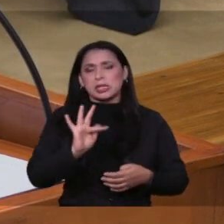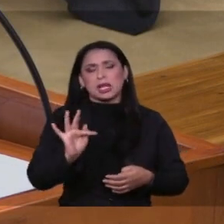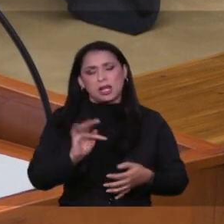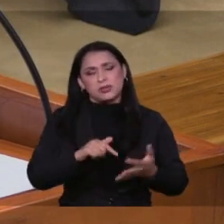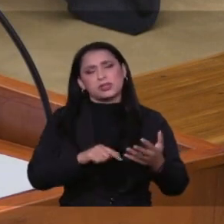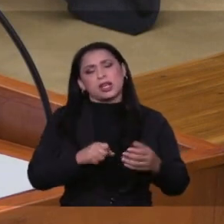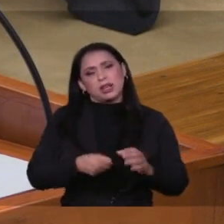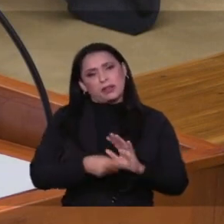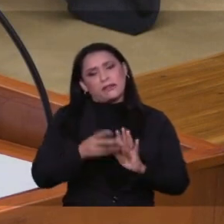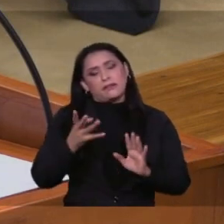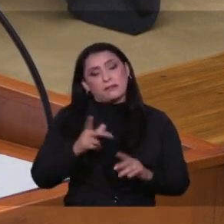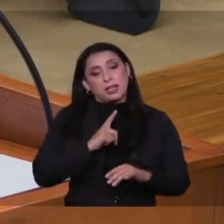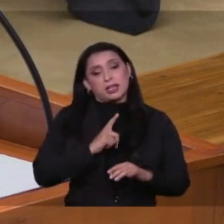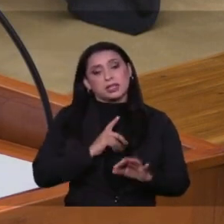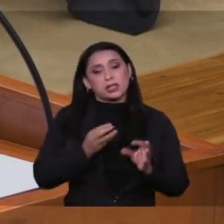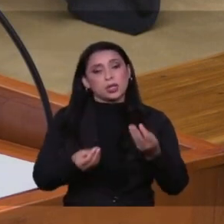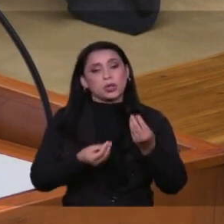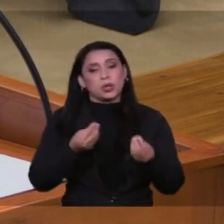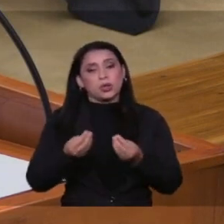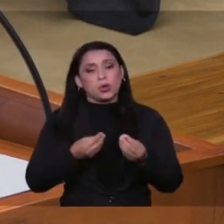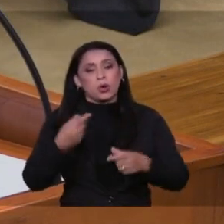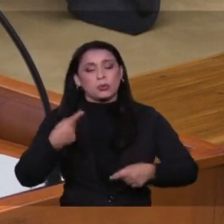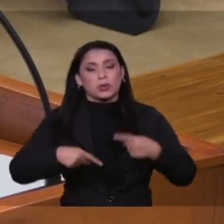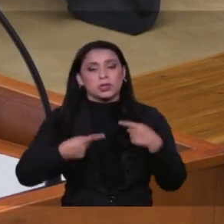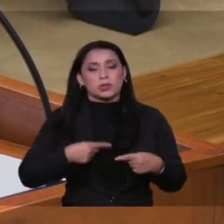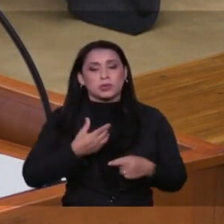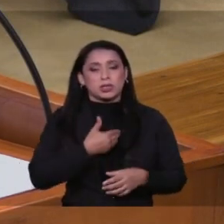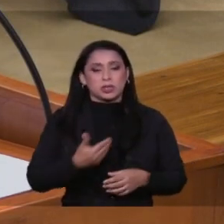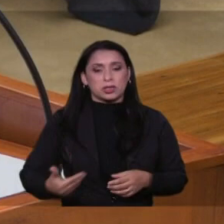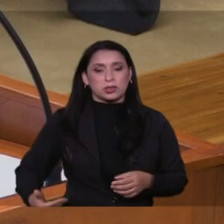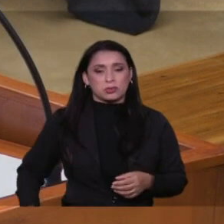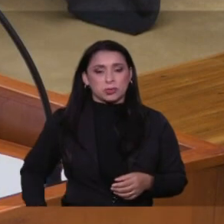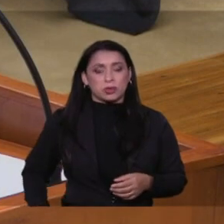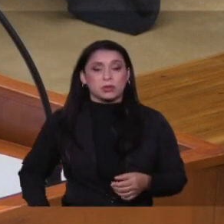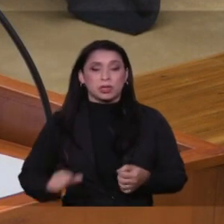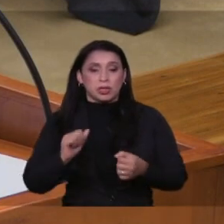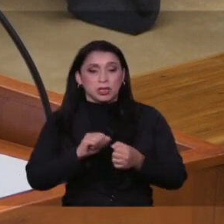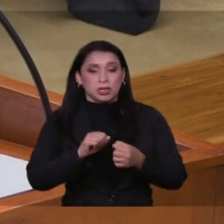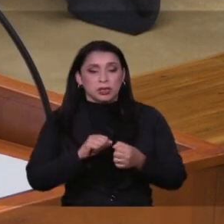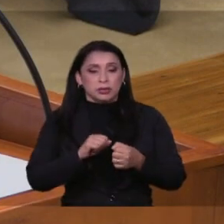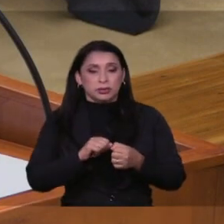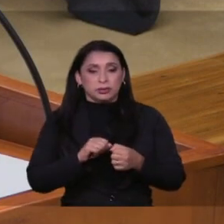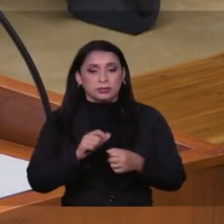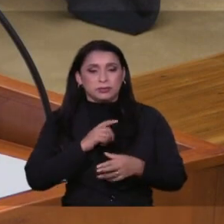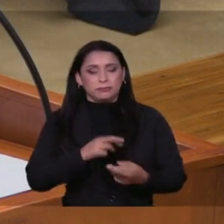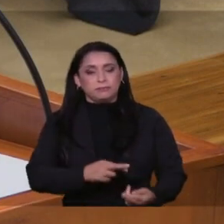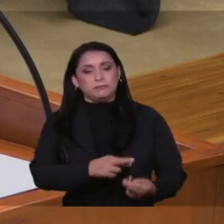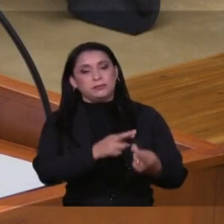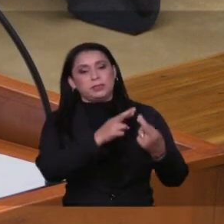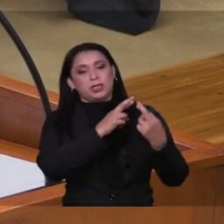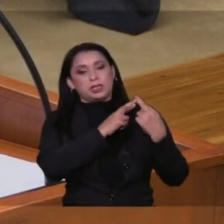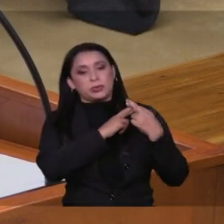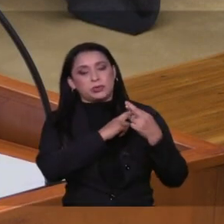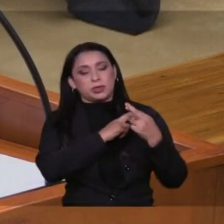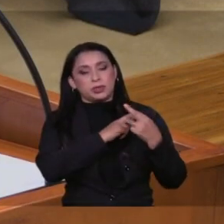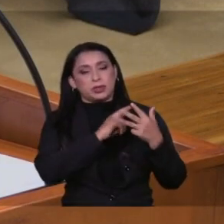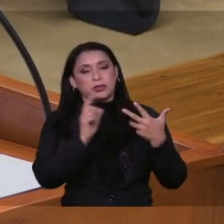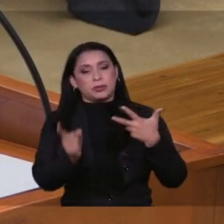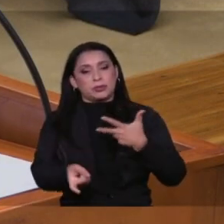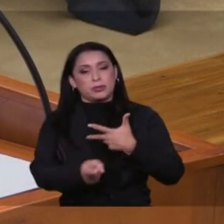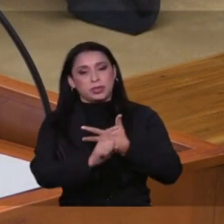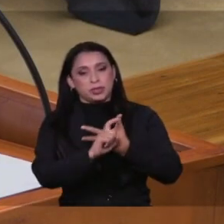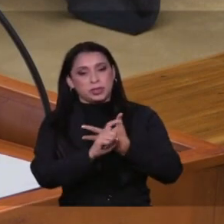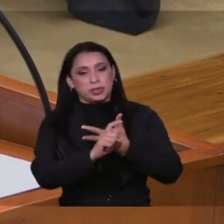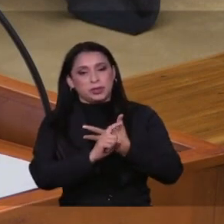vezes, que as formas pelas quais as políticas públicas são implementadas devem ser de responsabilidade do Poder Executivo.